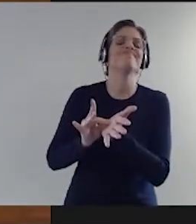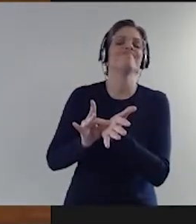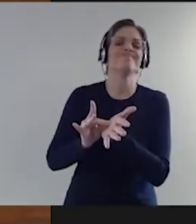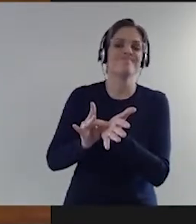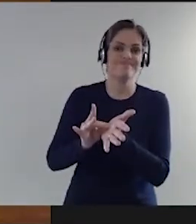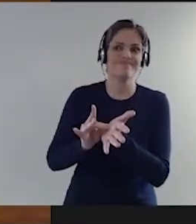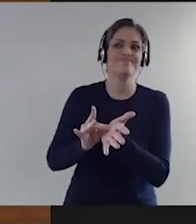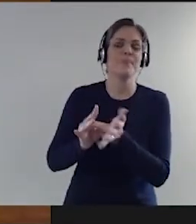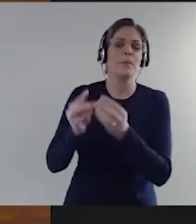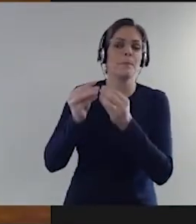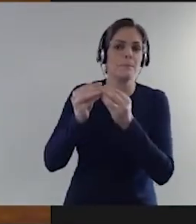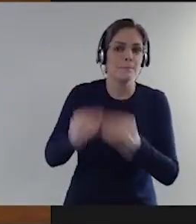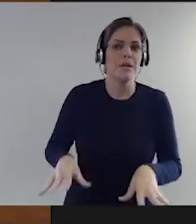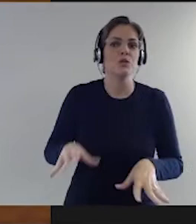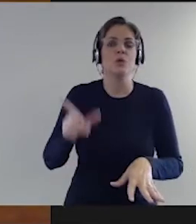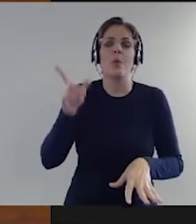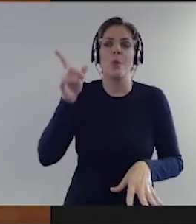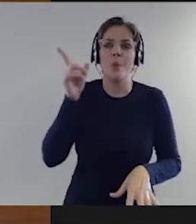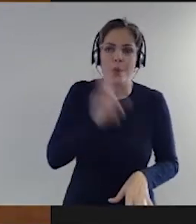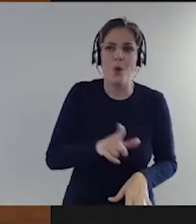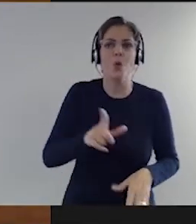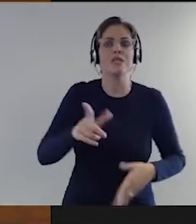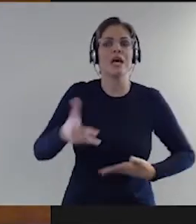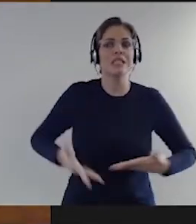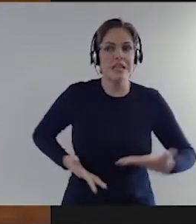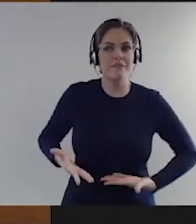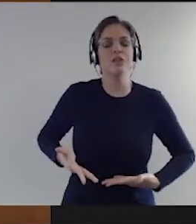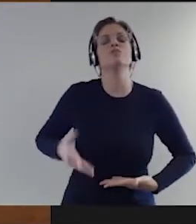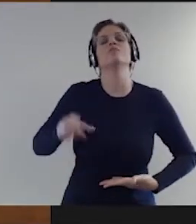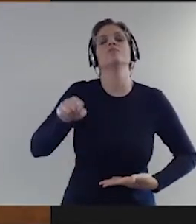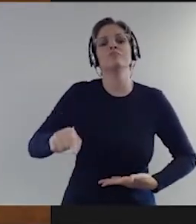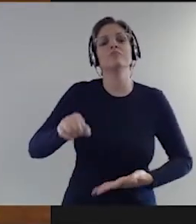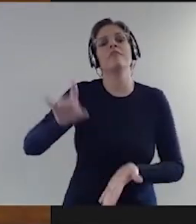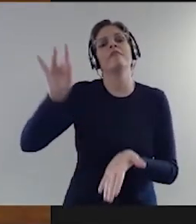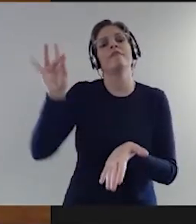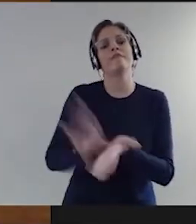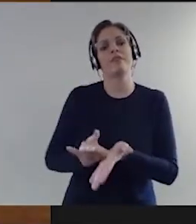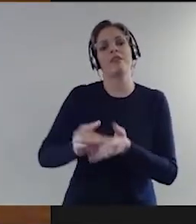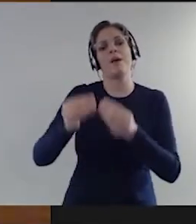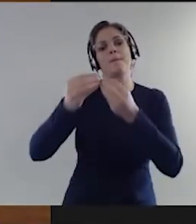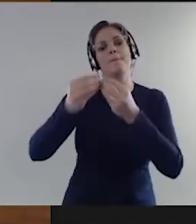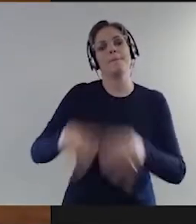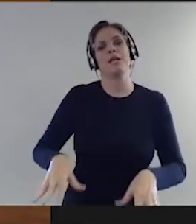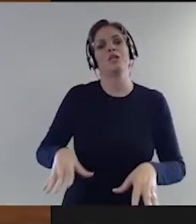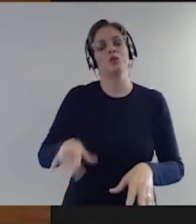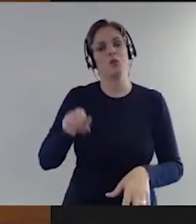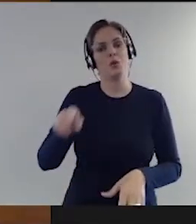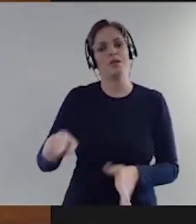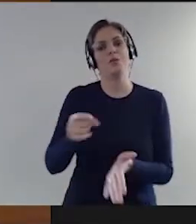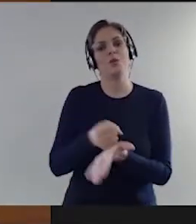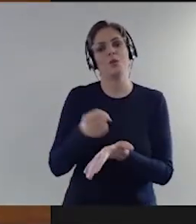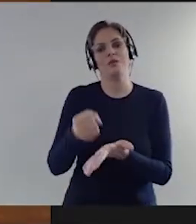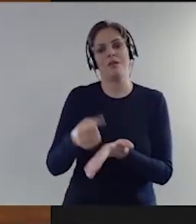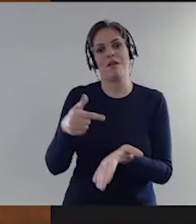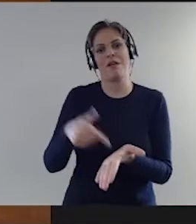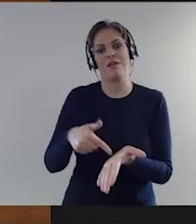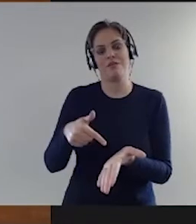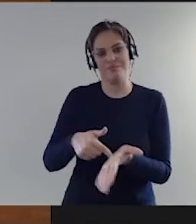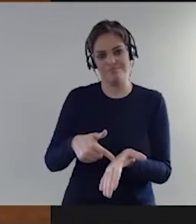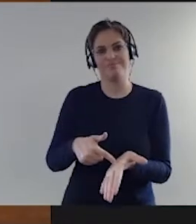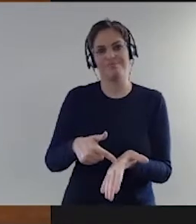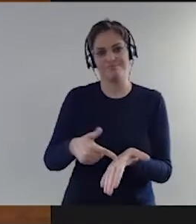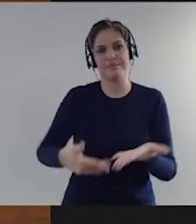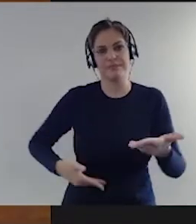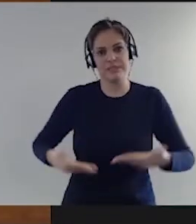na prestação. É necessário o prejuízo no adimplemento da